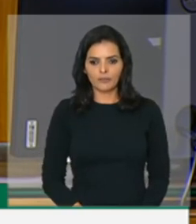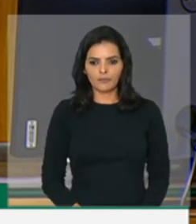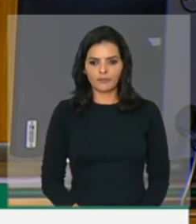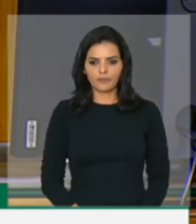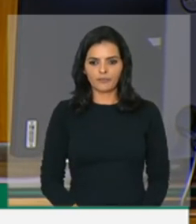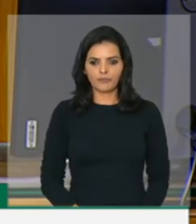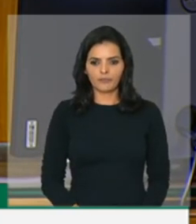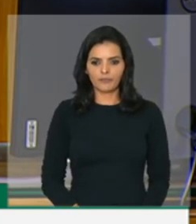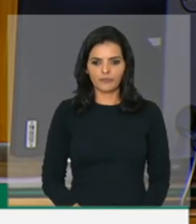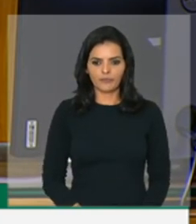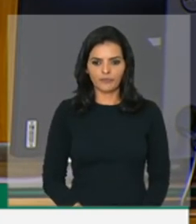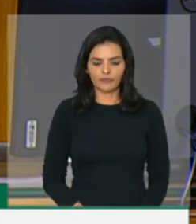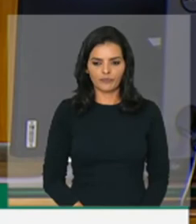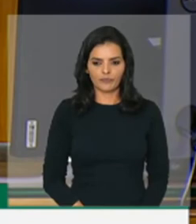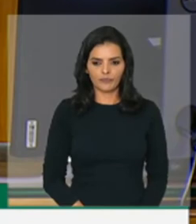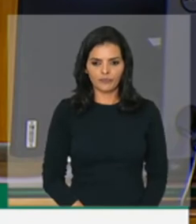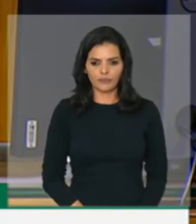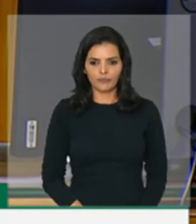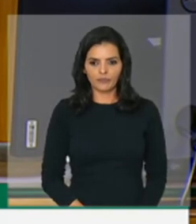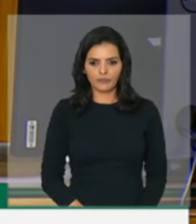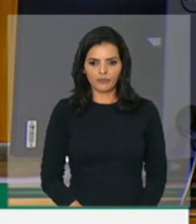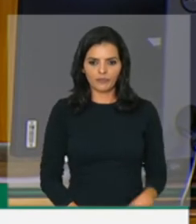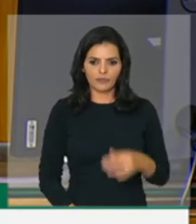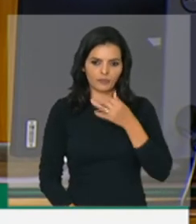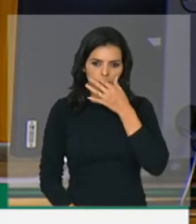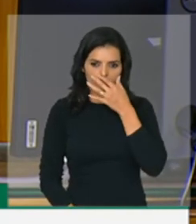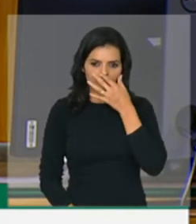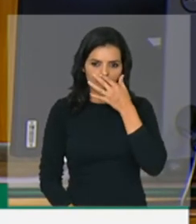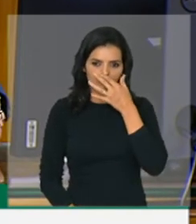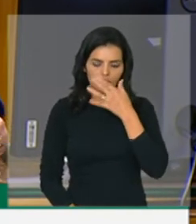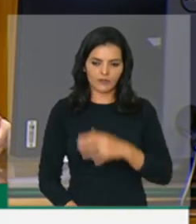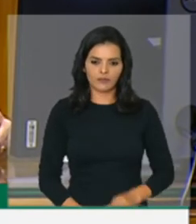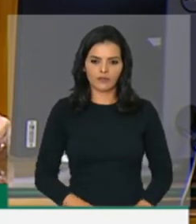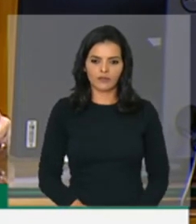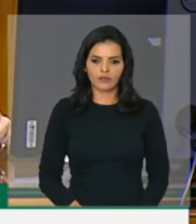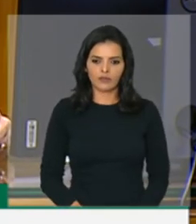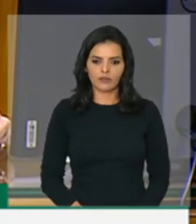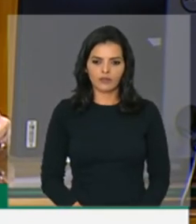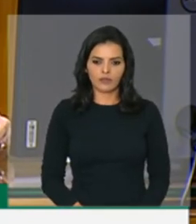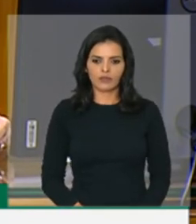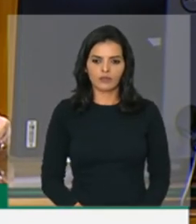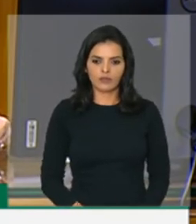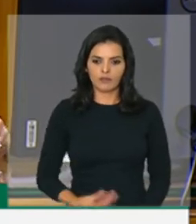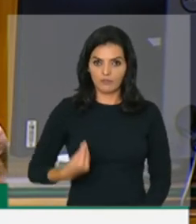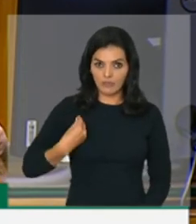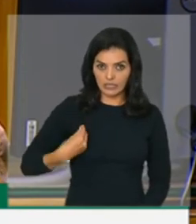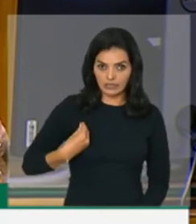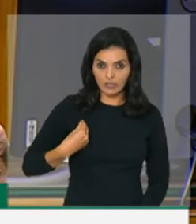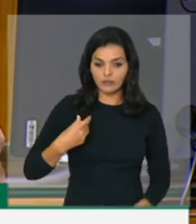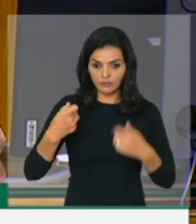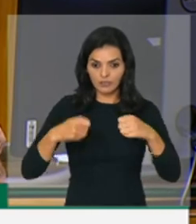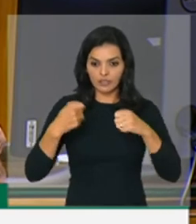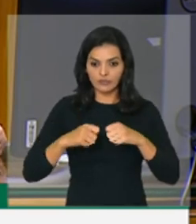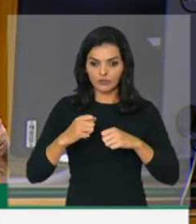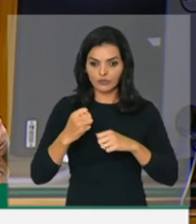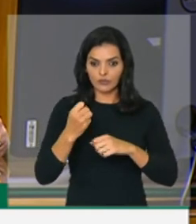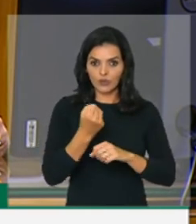Está aqui na sala de lideranças, de líderes. Pastor Isidório, se o senhor estiver presente, preciso que o senhor abra sua